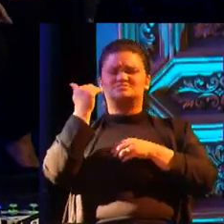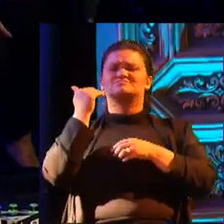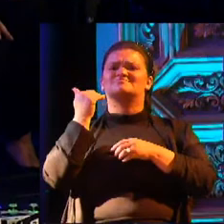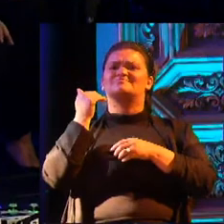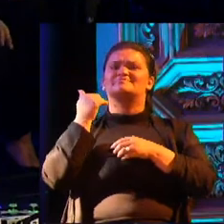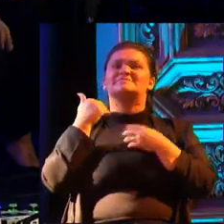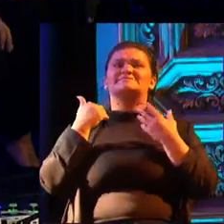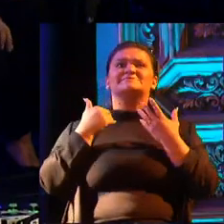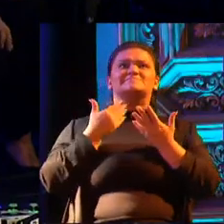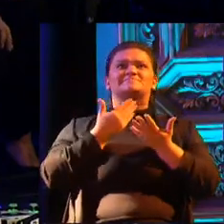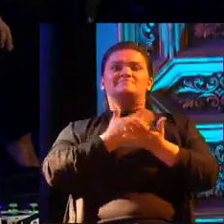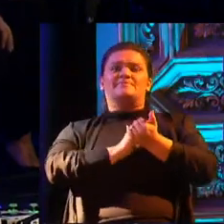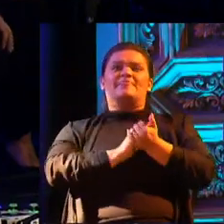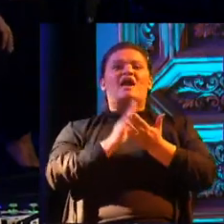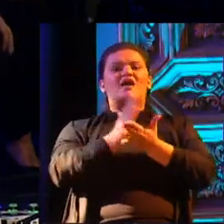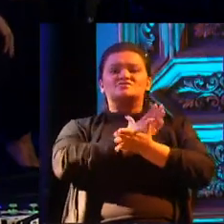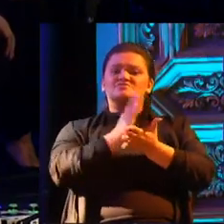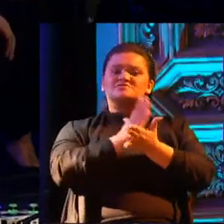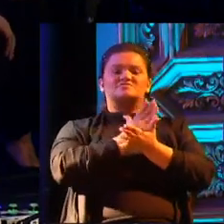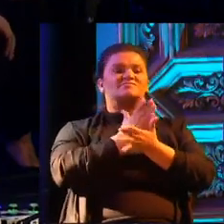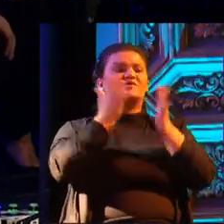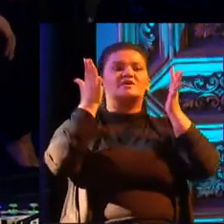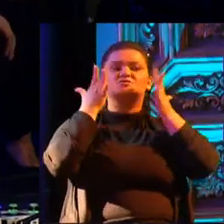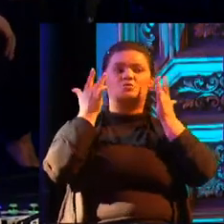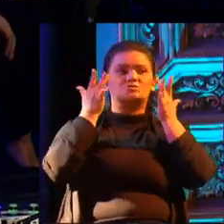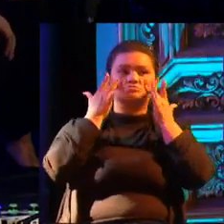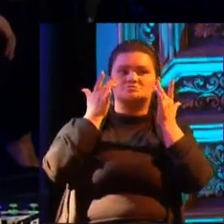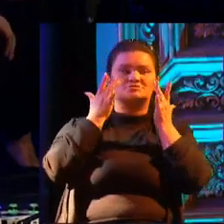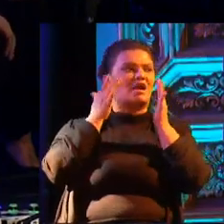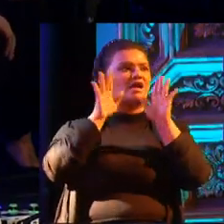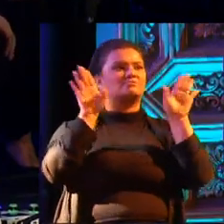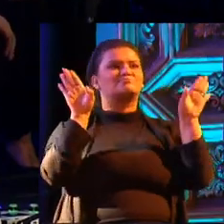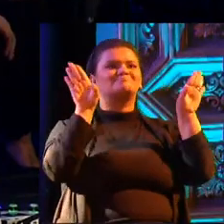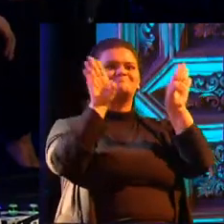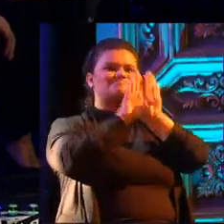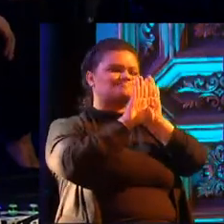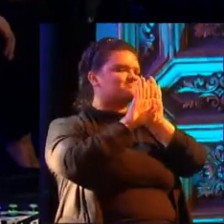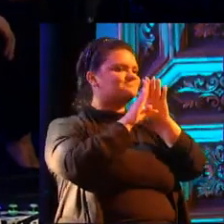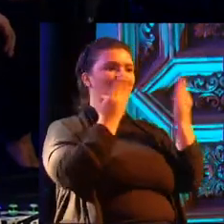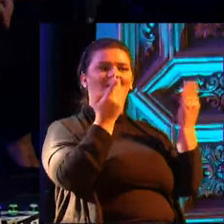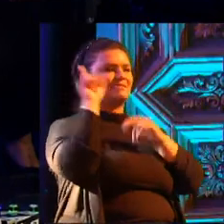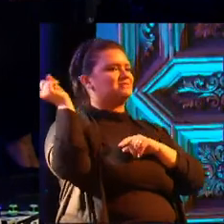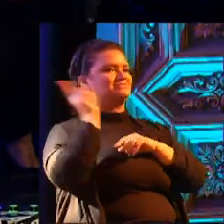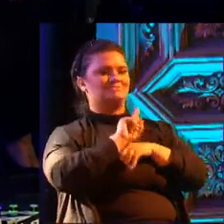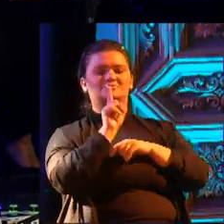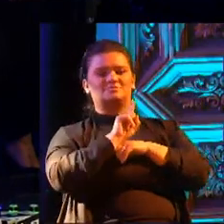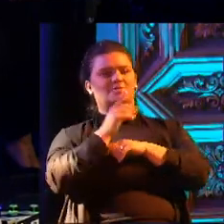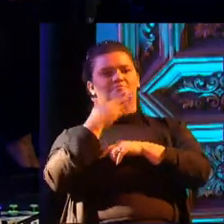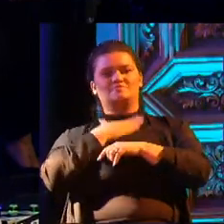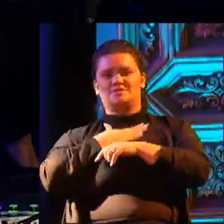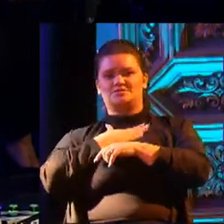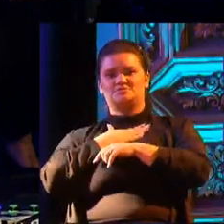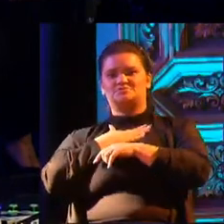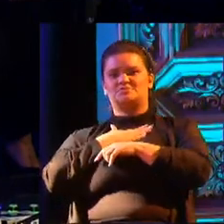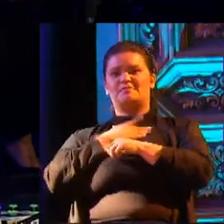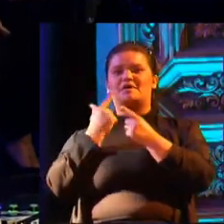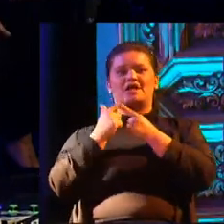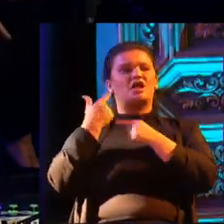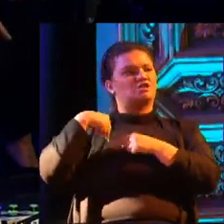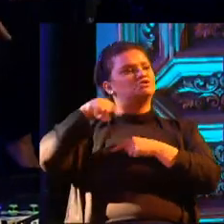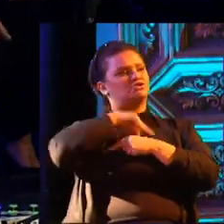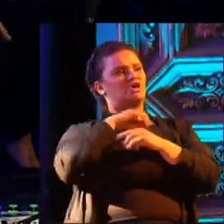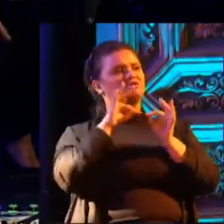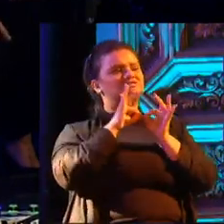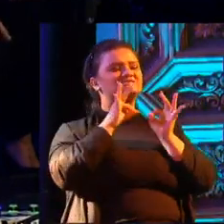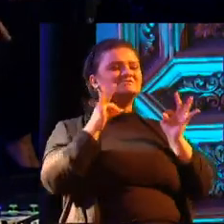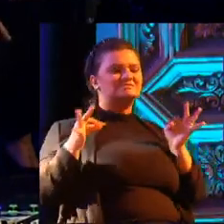que, às vezes, esse teatro não se abriu para pessoas como nós, pessoas que somos simples. Então, esse